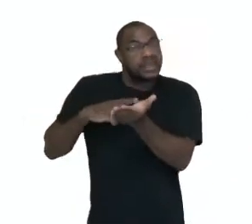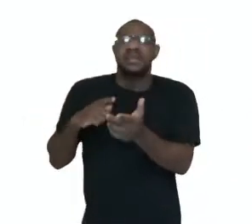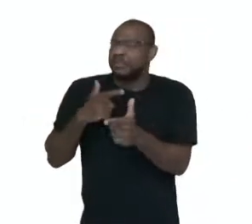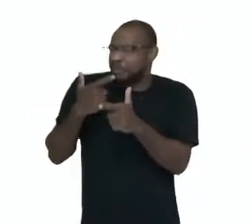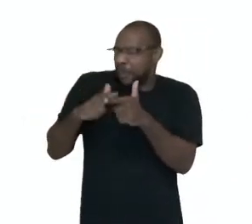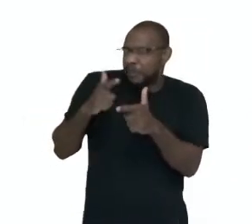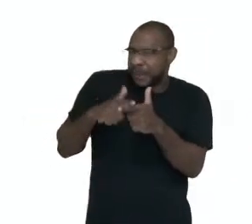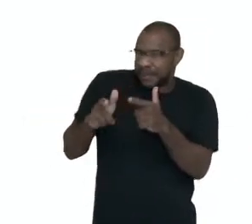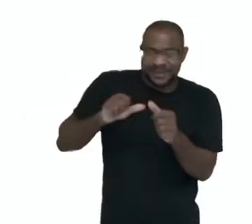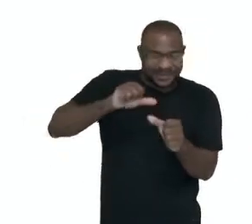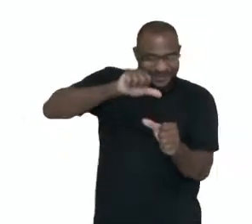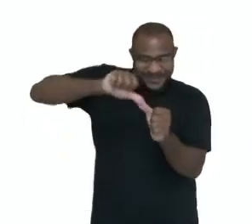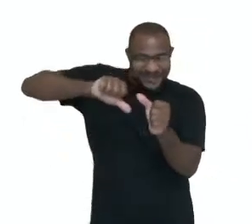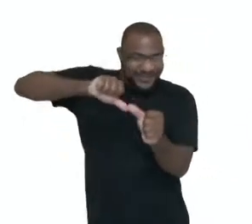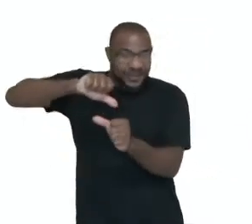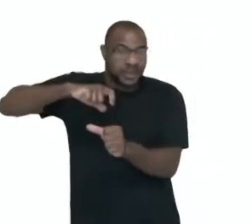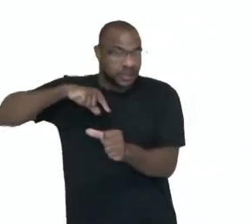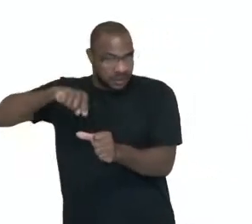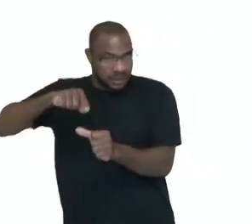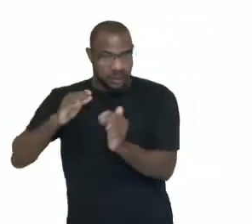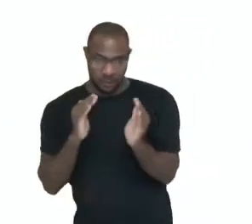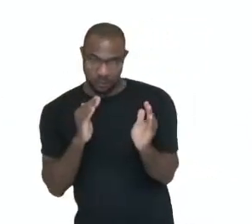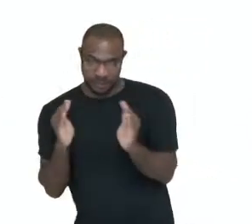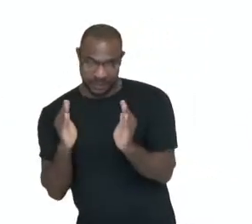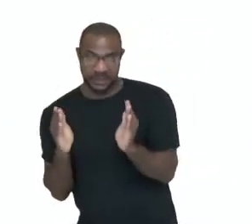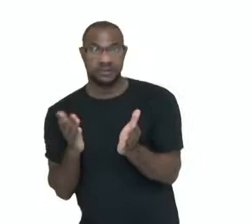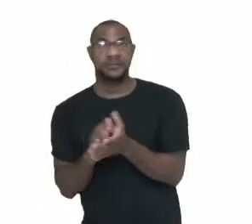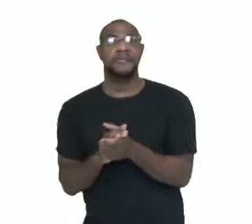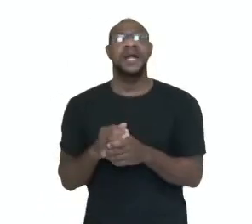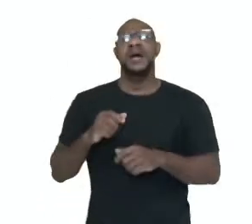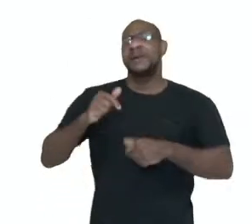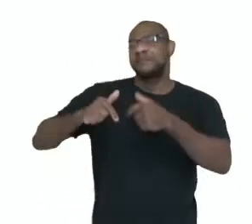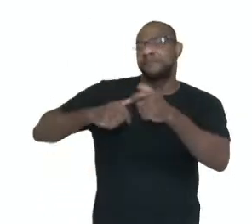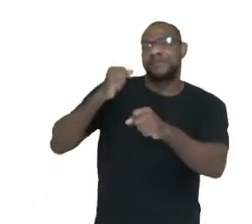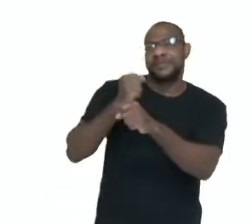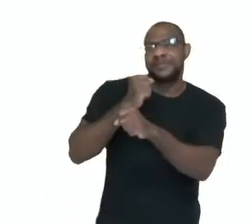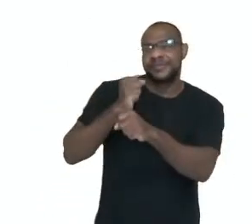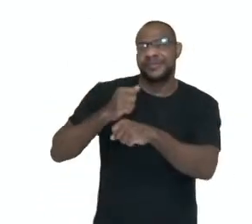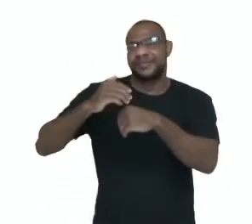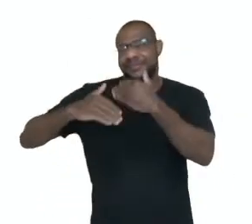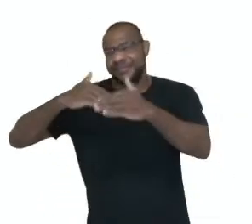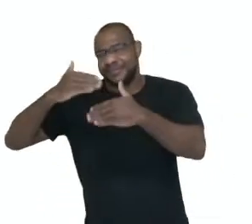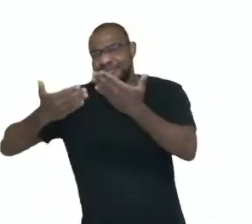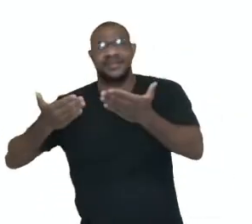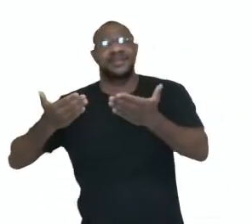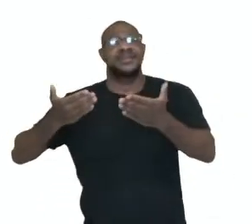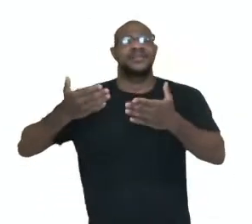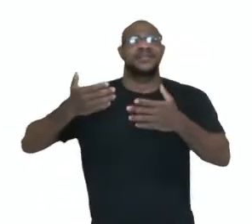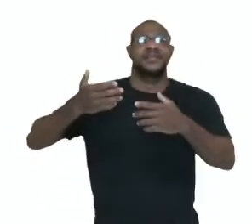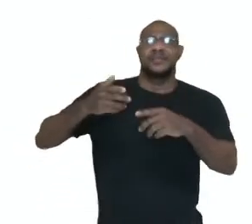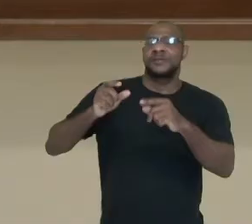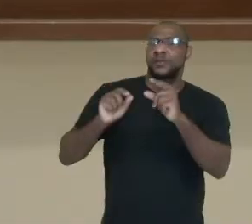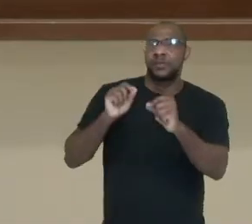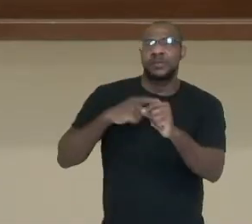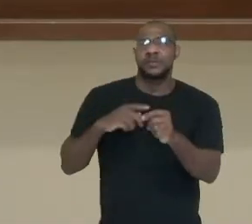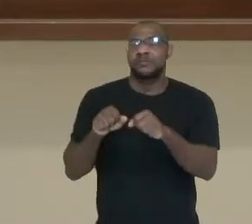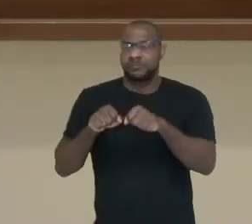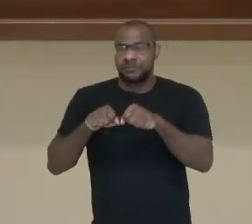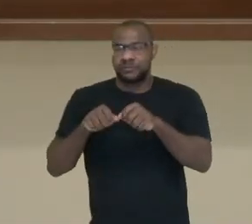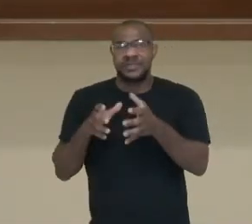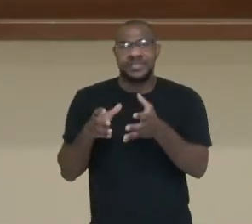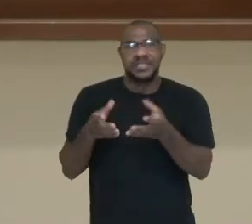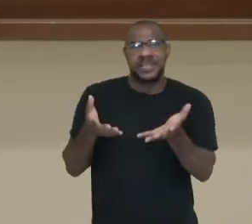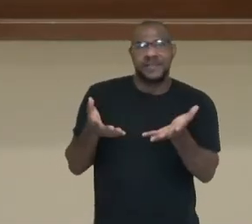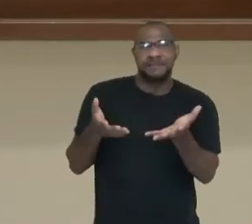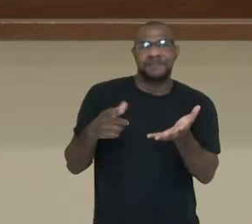no transcorrer do percurso. Então, assim, obras estatais, mecanismos estatais ou até distribuição